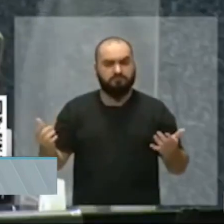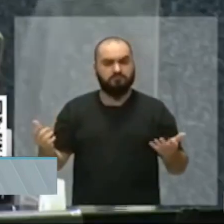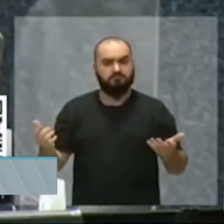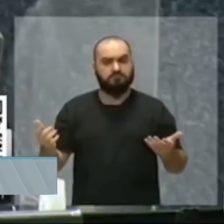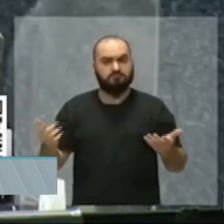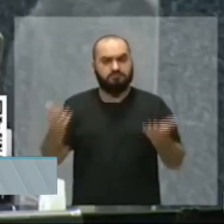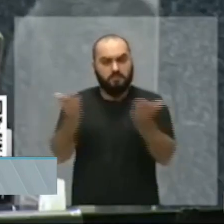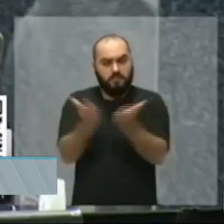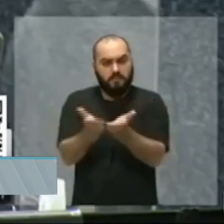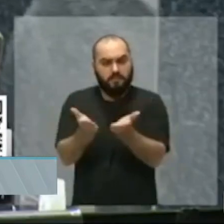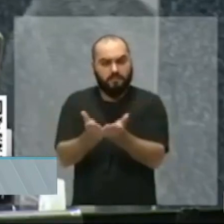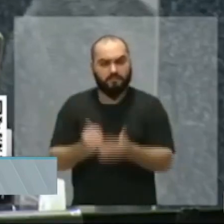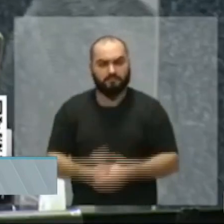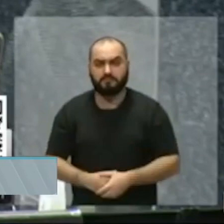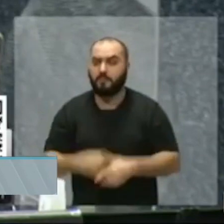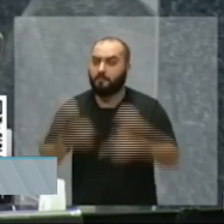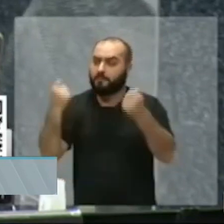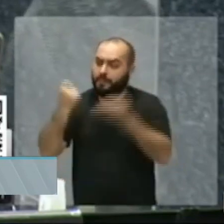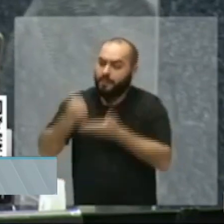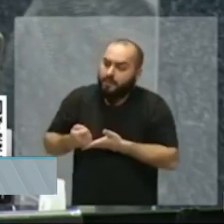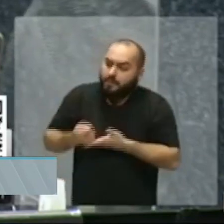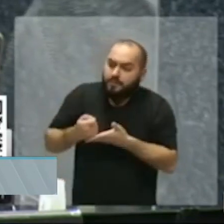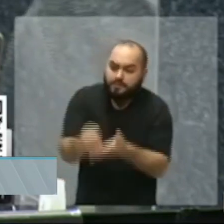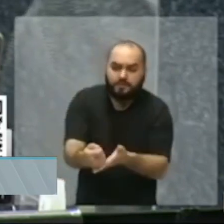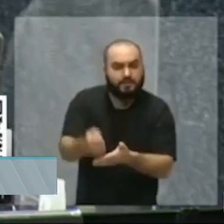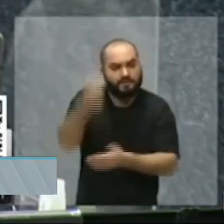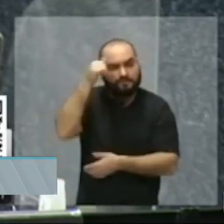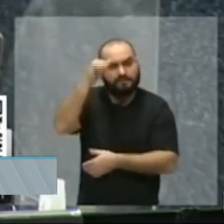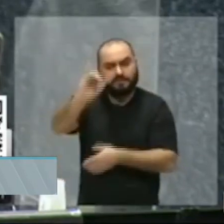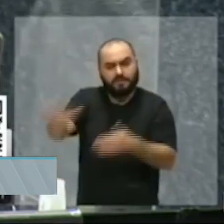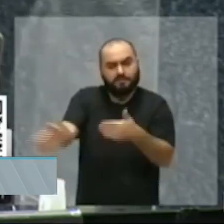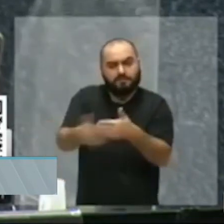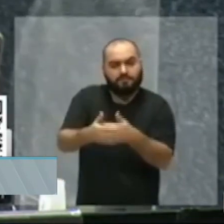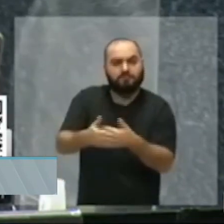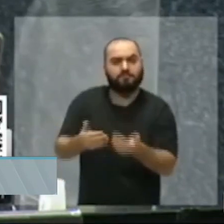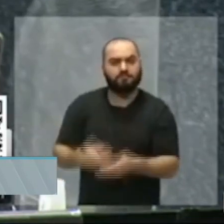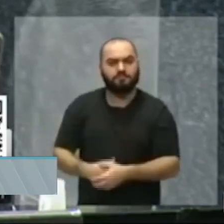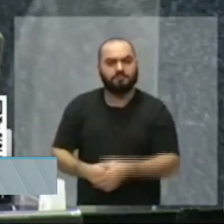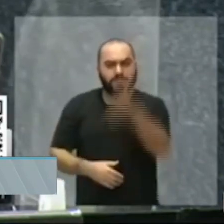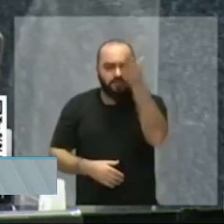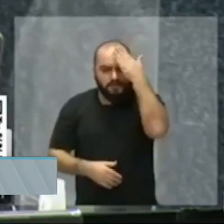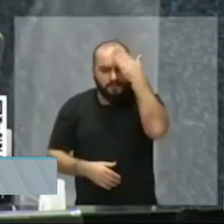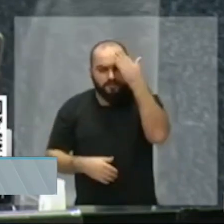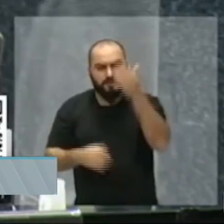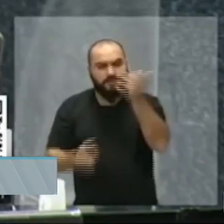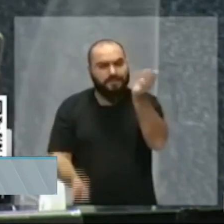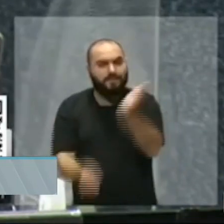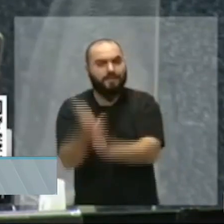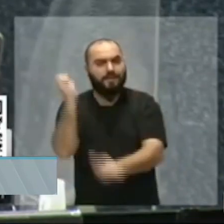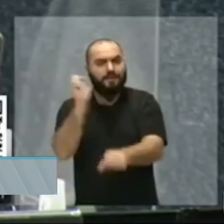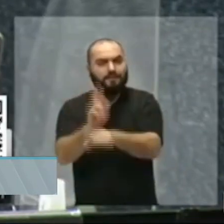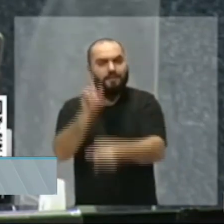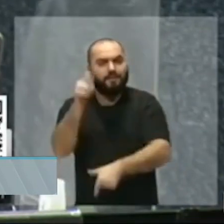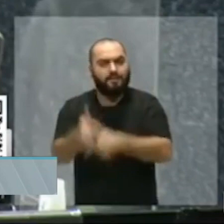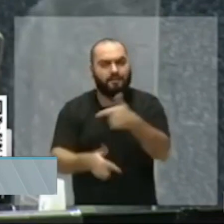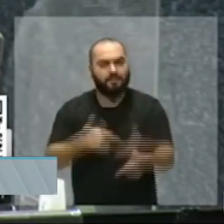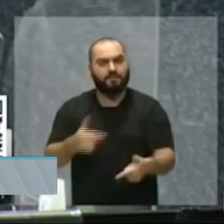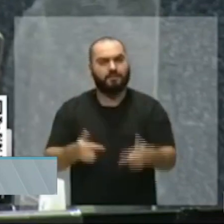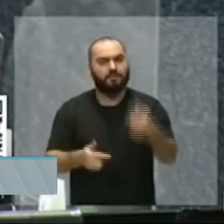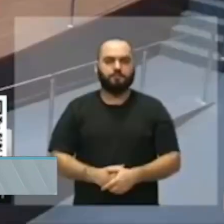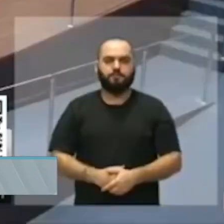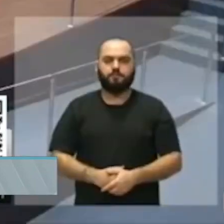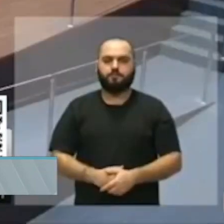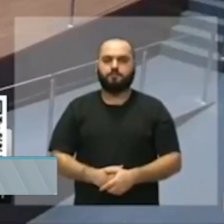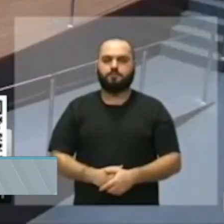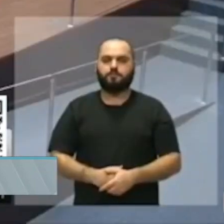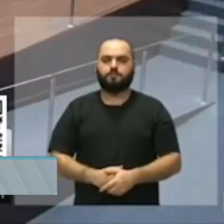ainda foram aprovadas duas emendas para garantir mais transparência na prestação de contas da empresa. O documento ainda vai passar por